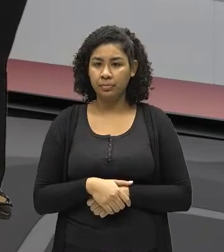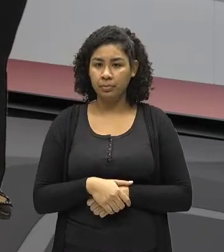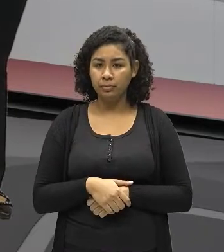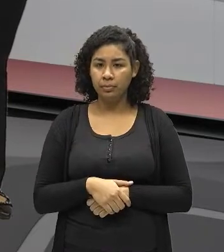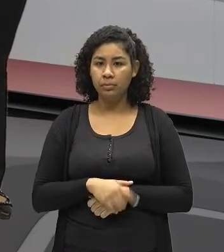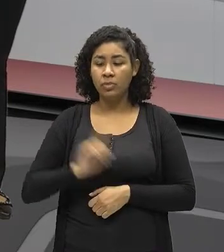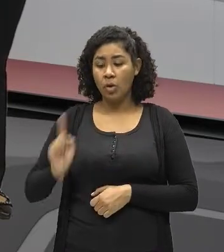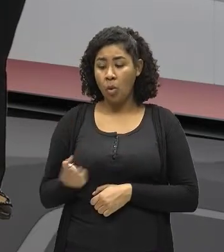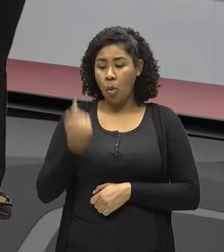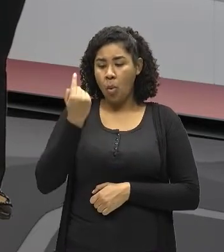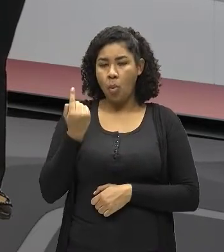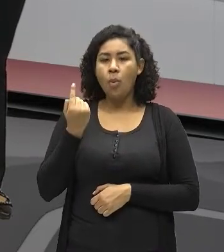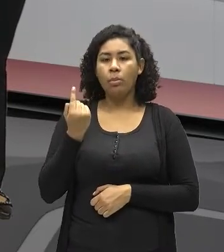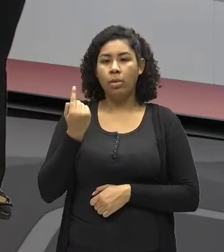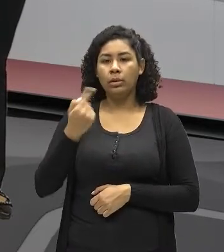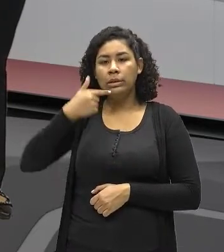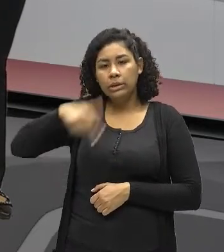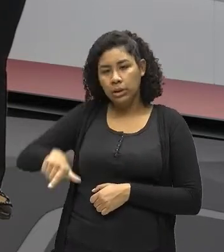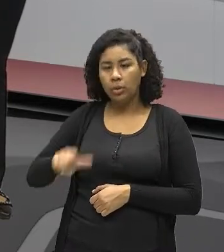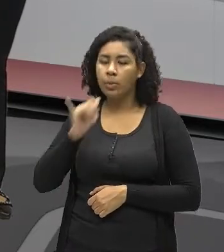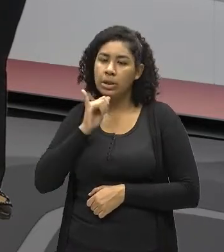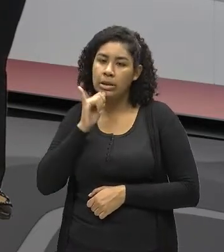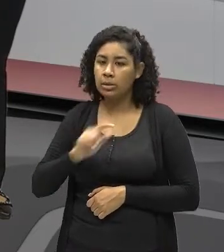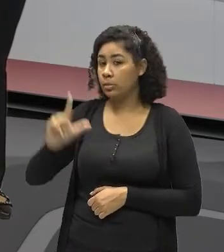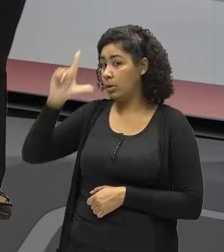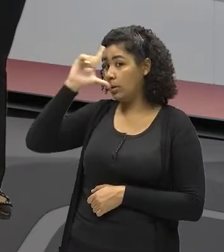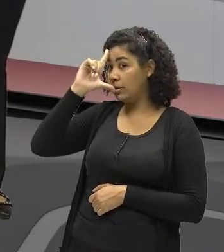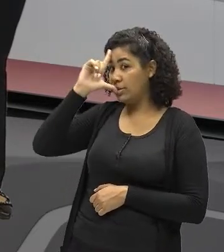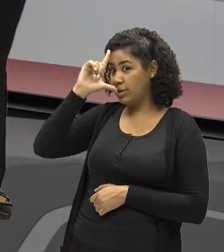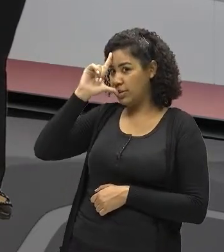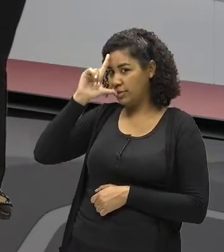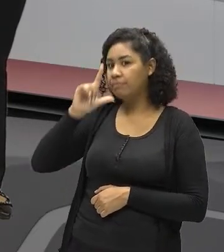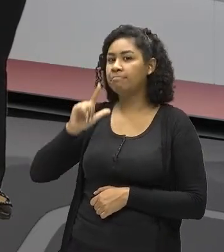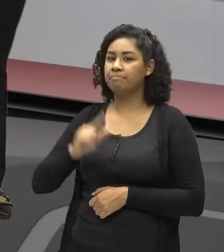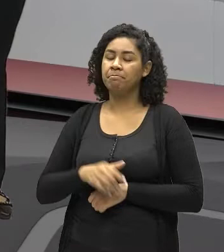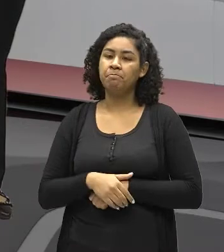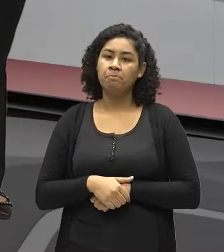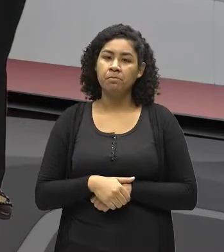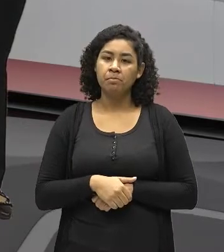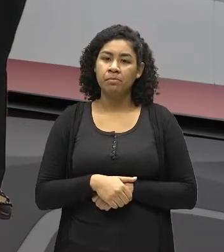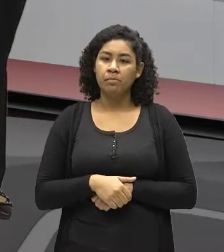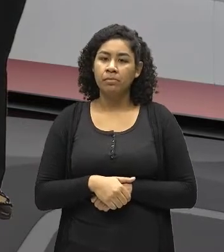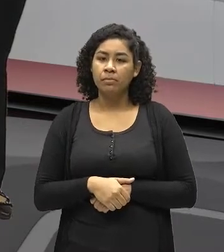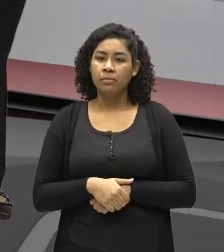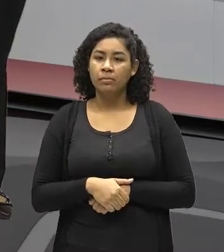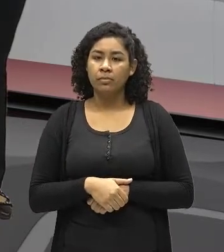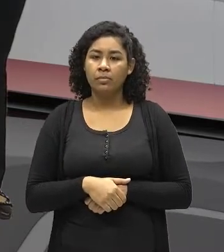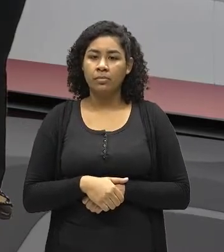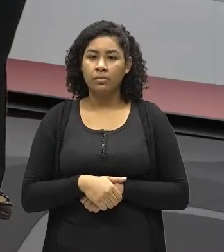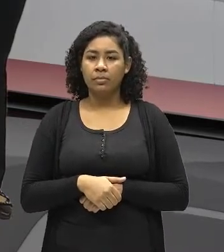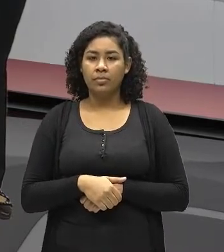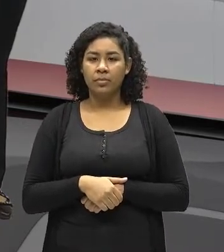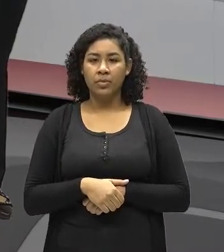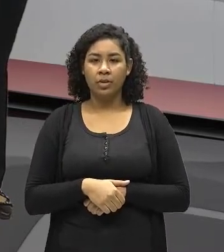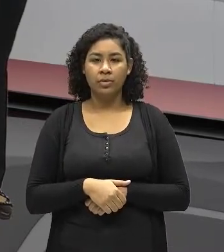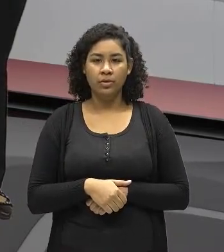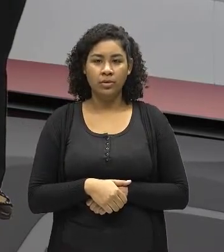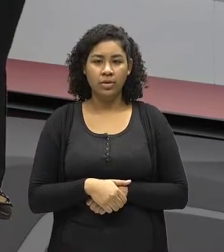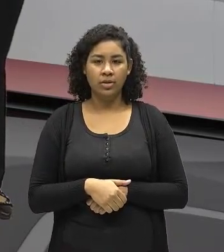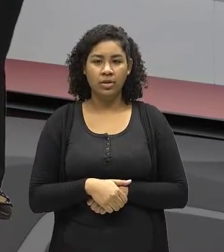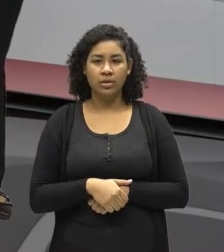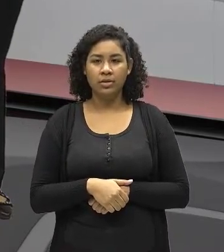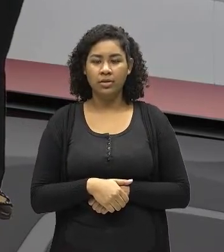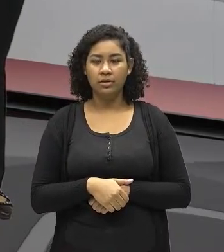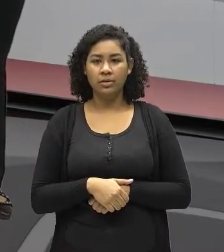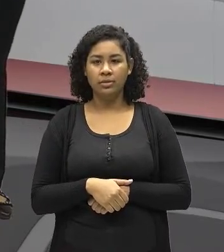exemplo, eu tenho o latim, que é um tronco linguístico, só para vocês entenderem que eu vou já falar do tronco linguístico indígena, tá bom? E aí eu